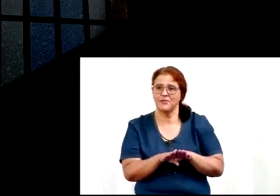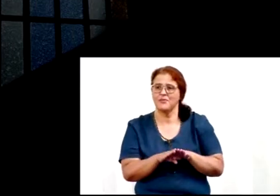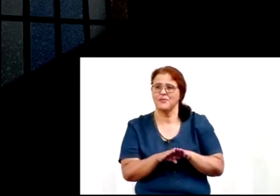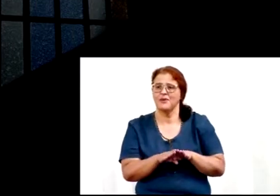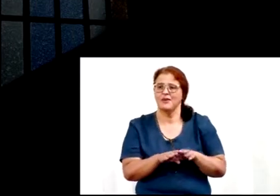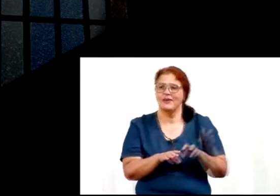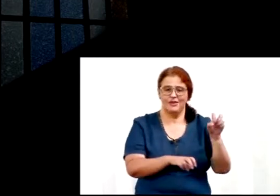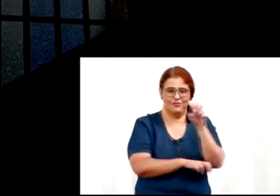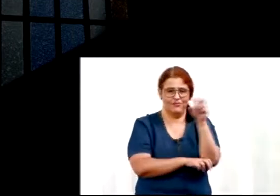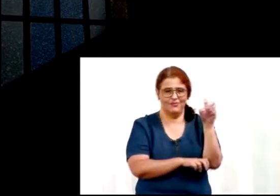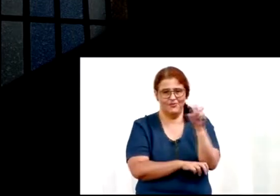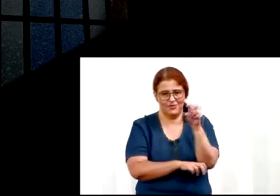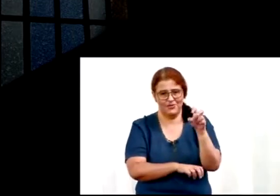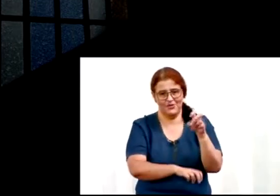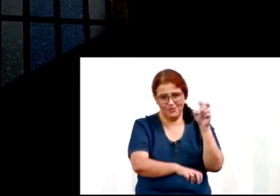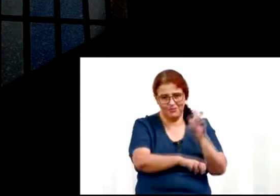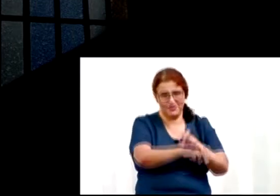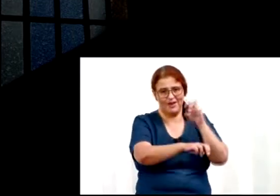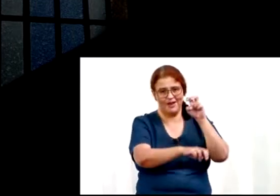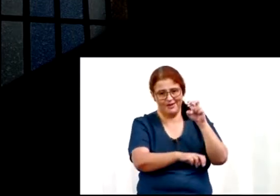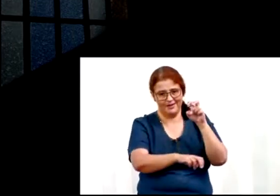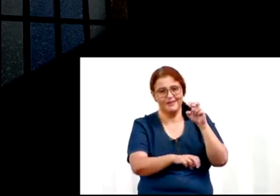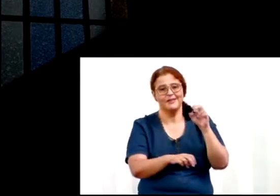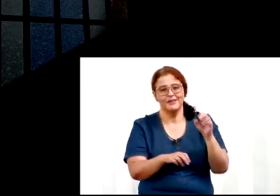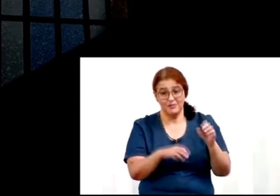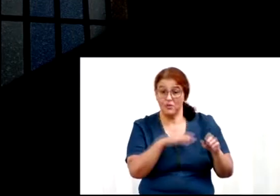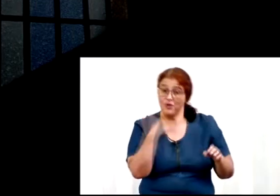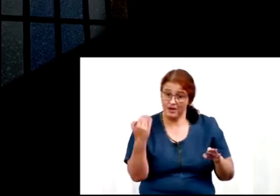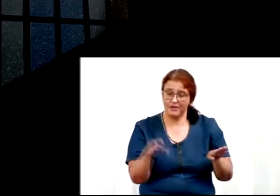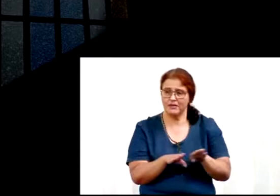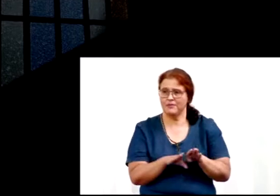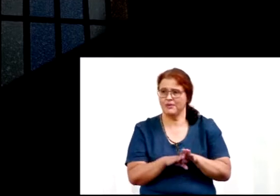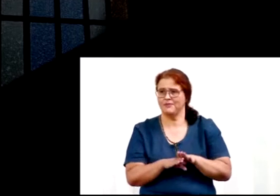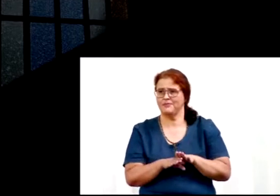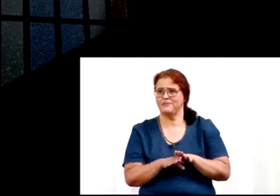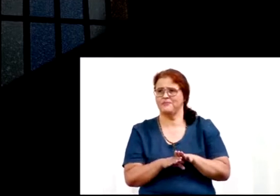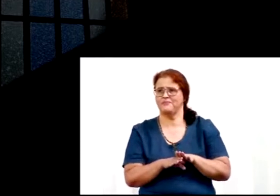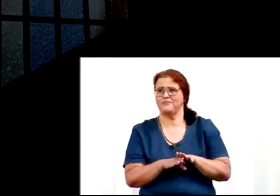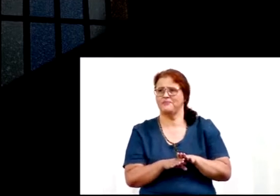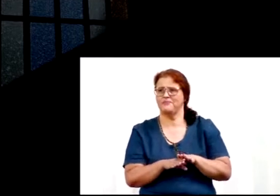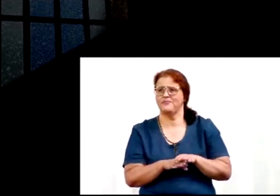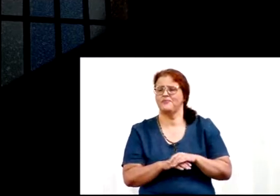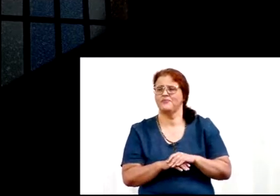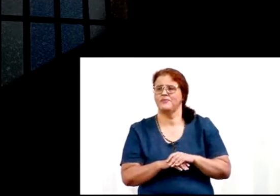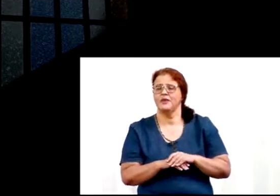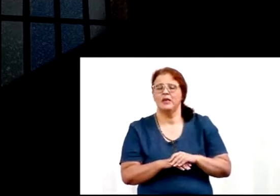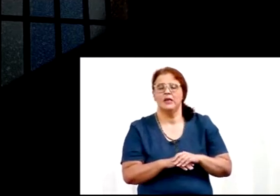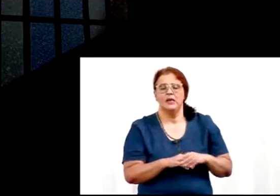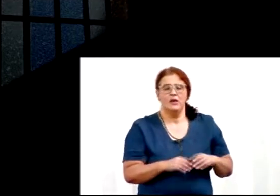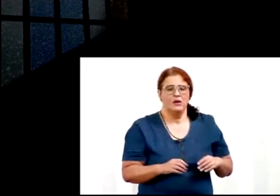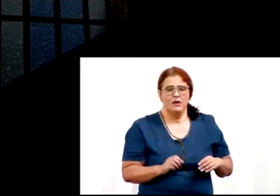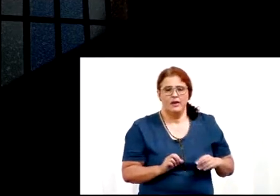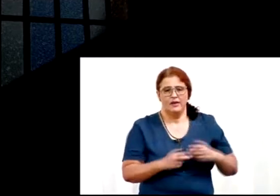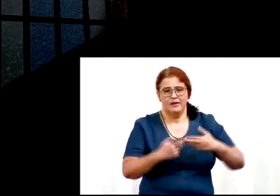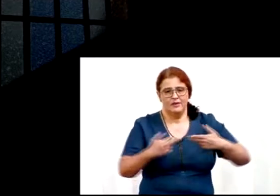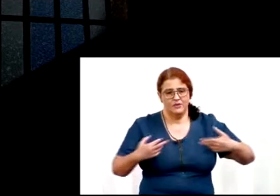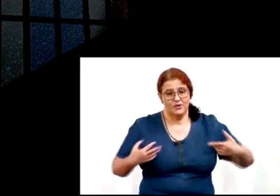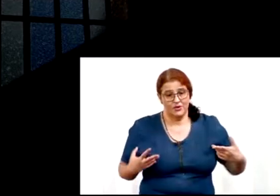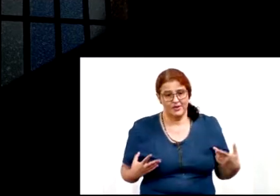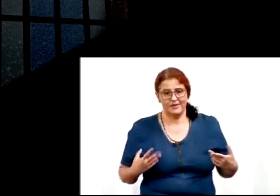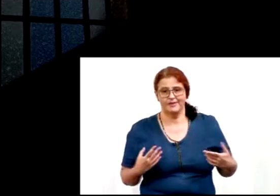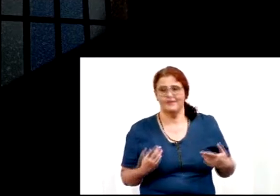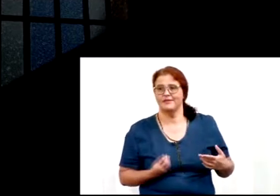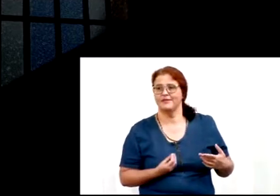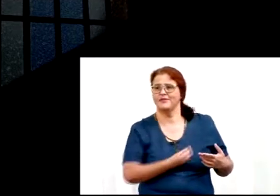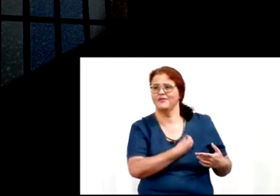deles murmuraram, e foram destruídos pelo exterminador. Estas coisas lhes sobrevieram